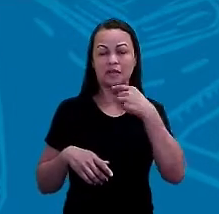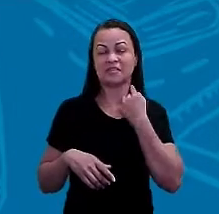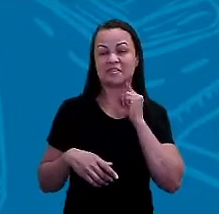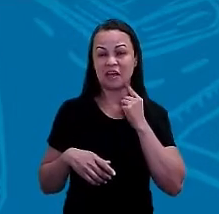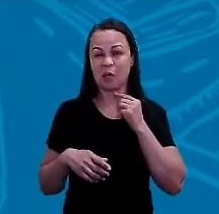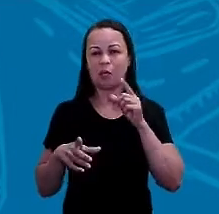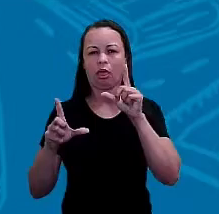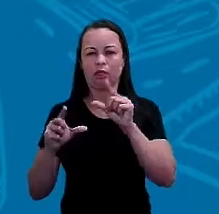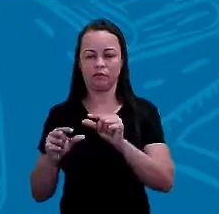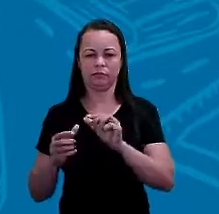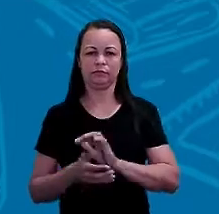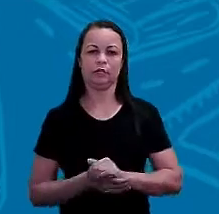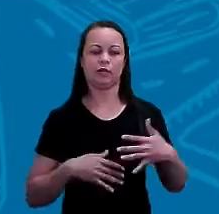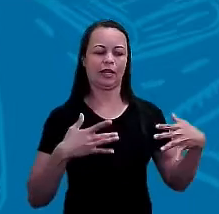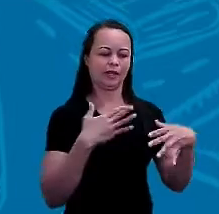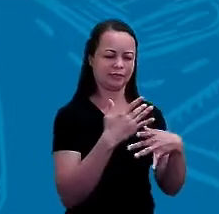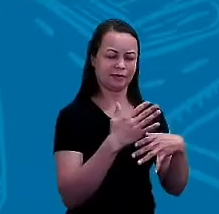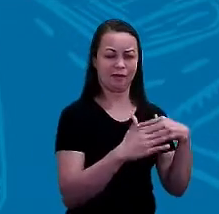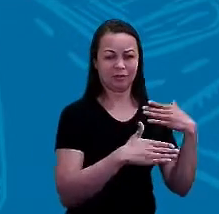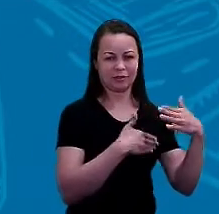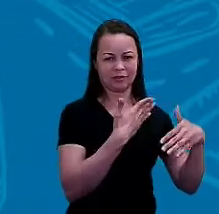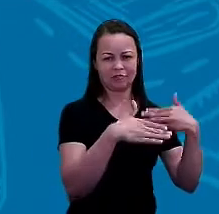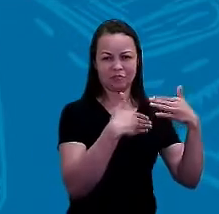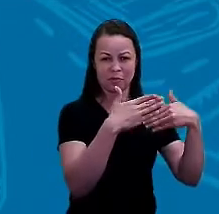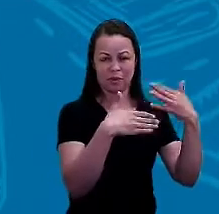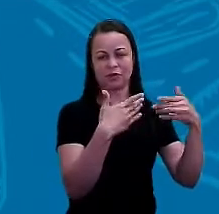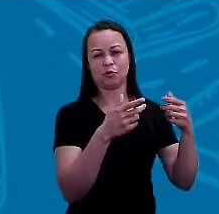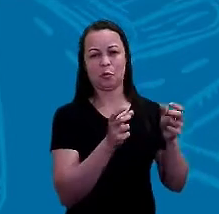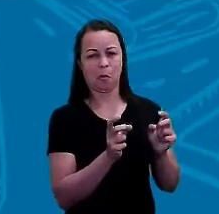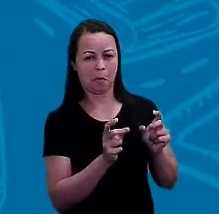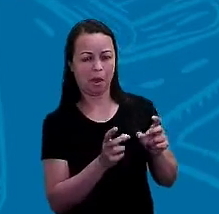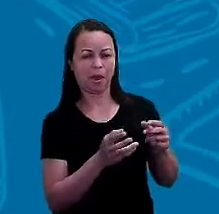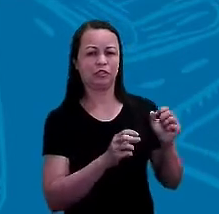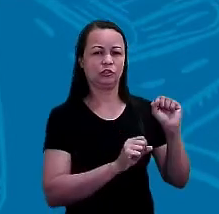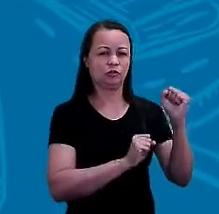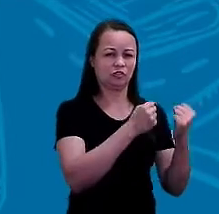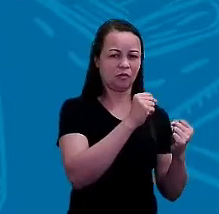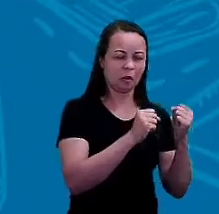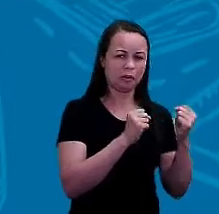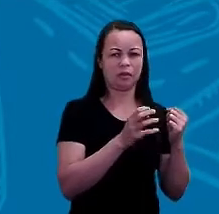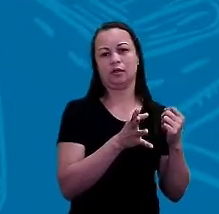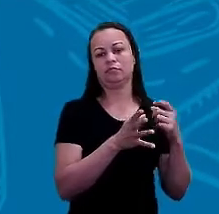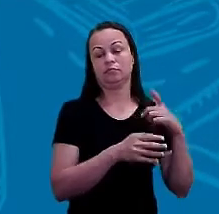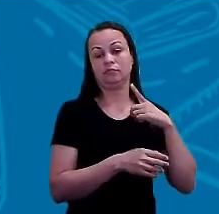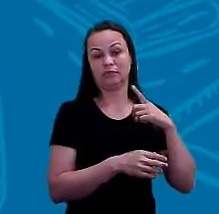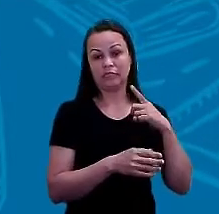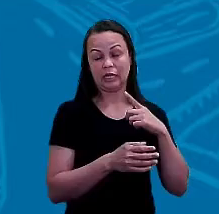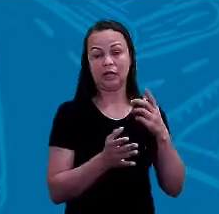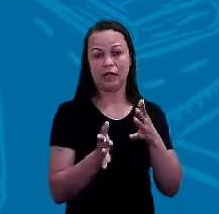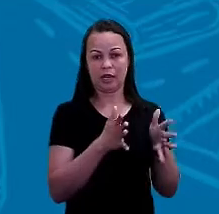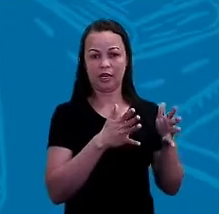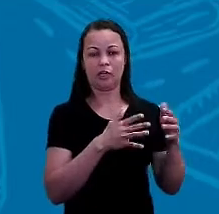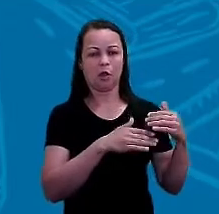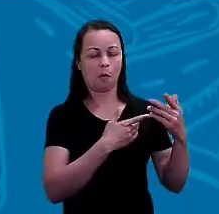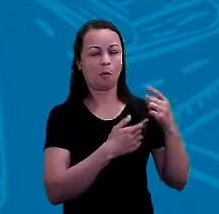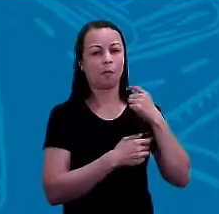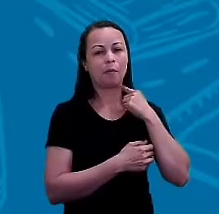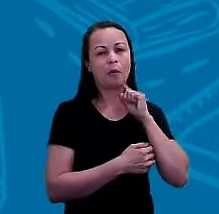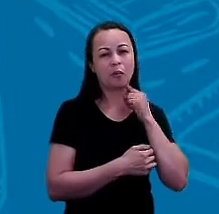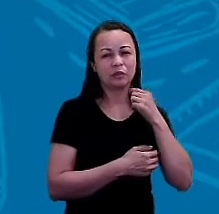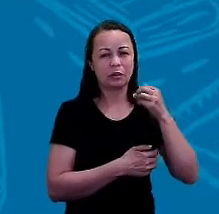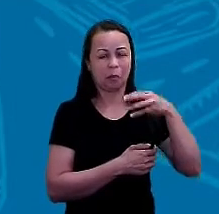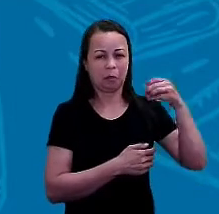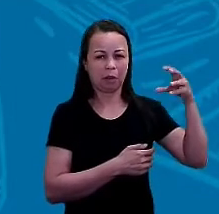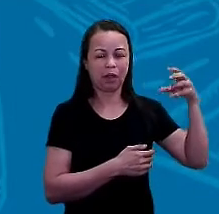a cidade tem um desenvolvimento do comércio, das fábricas, tudo, existe uma poluição muito grande. Poluição do